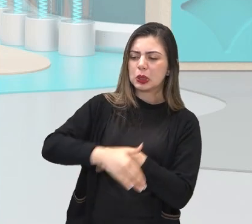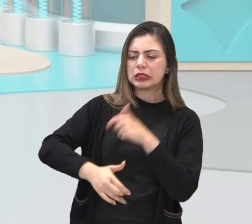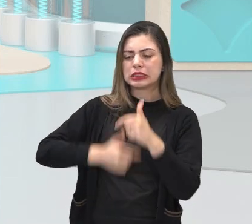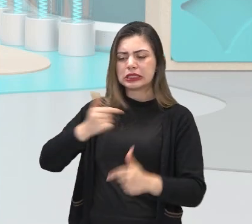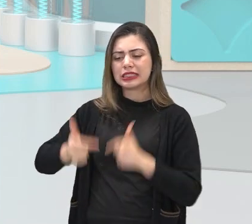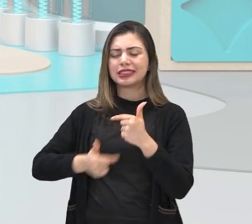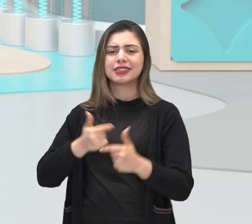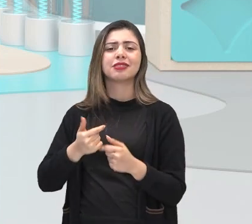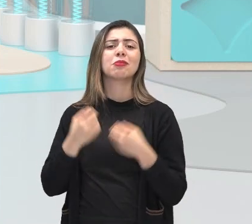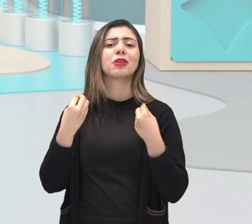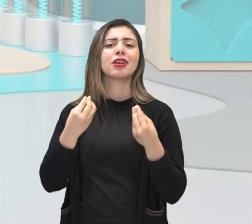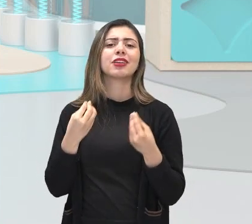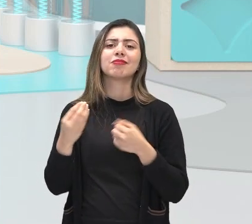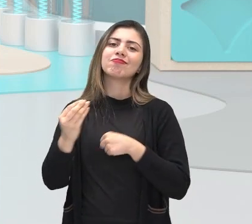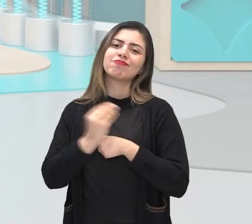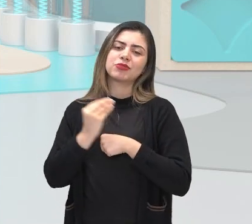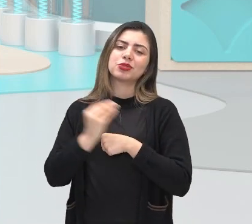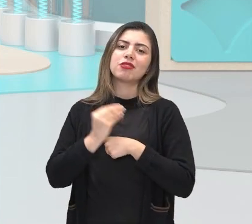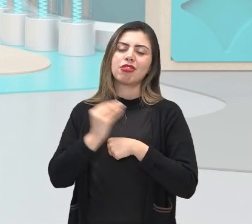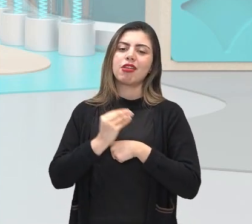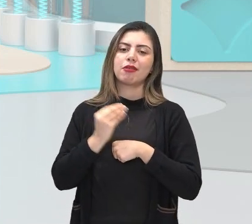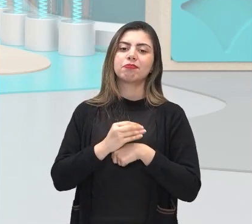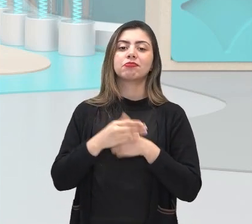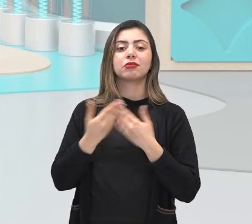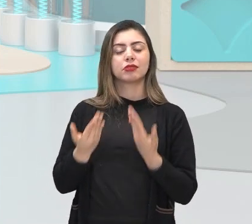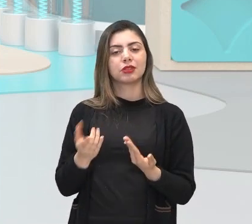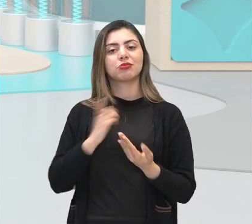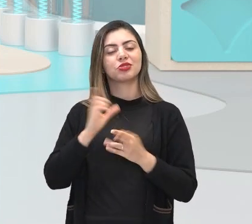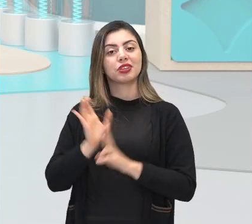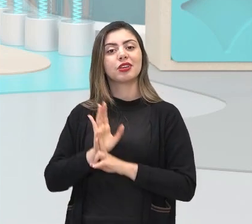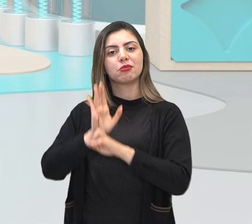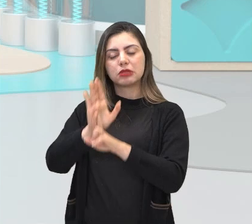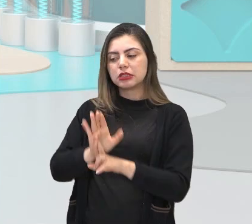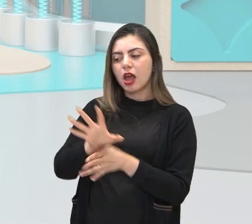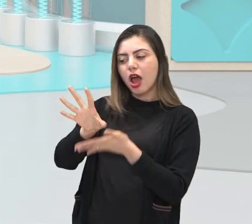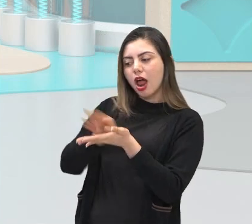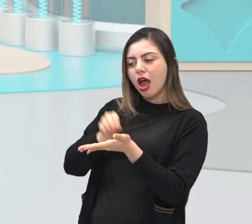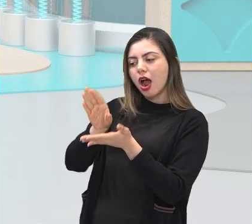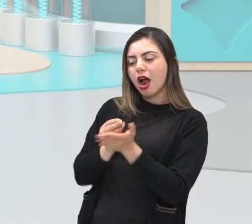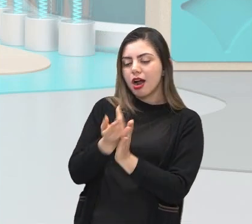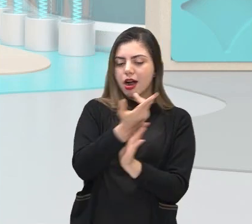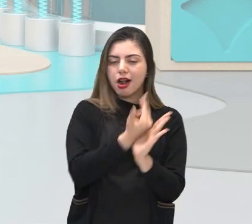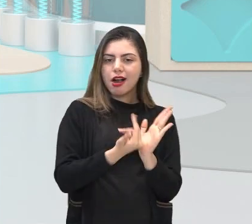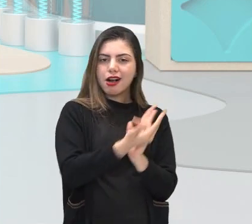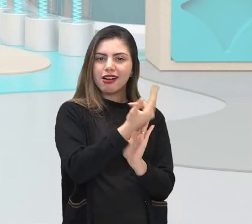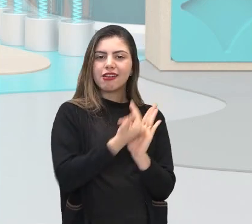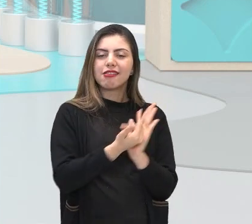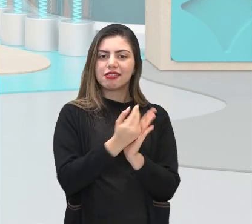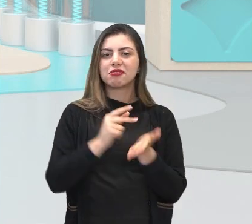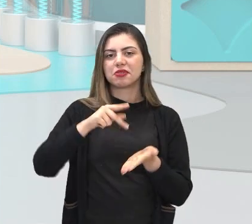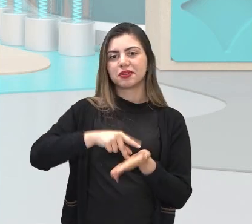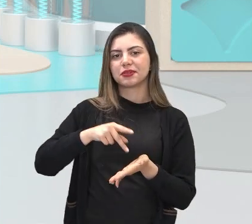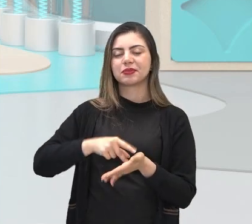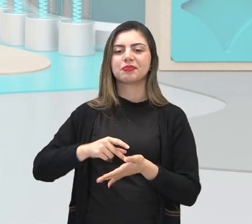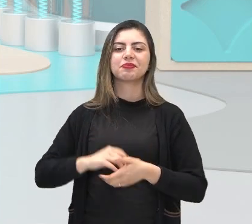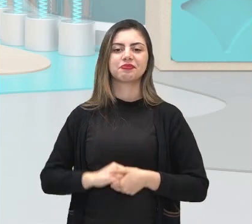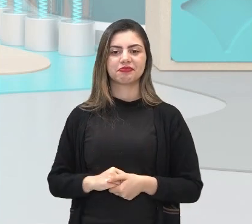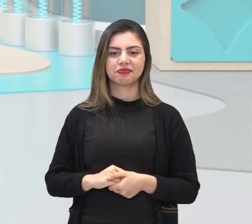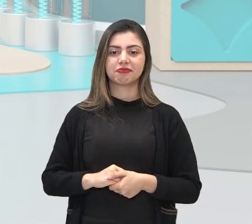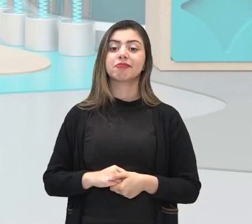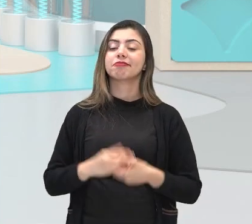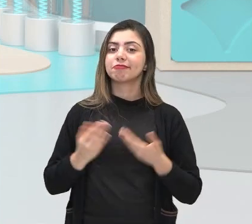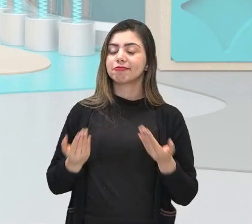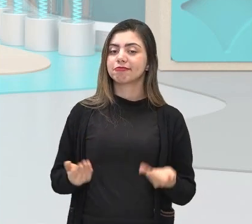sobreviver E essas pessoas eras eram representadas né na nas Produções artísticas realistas